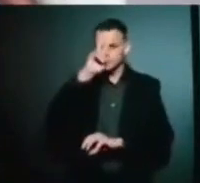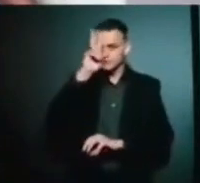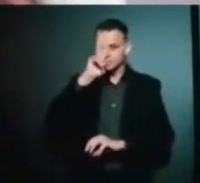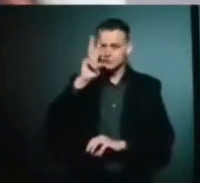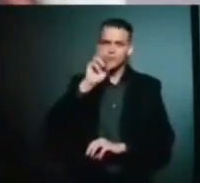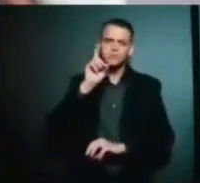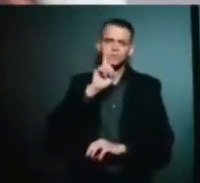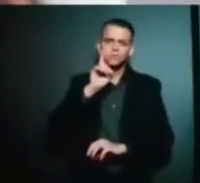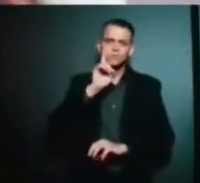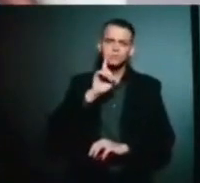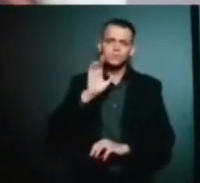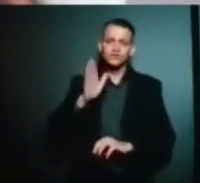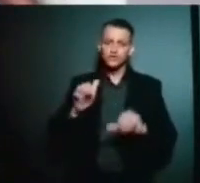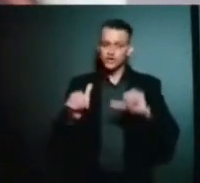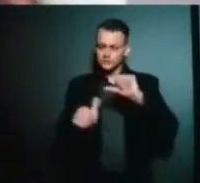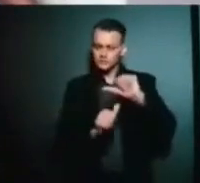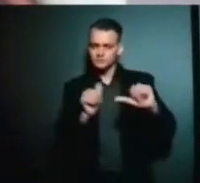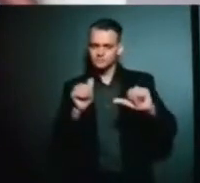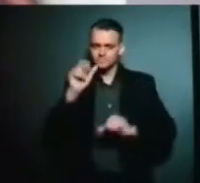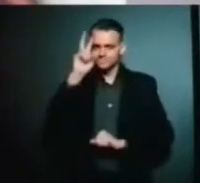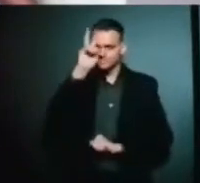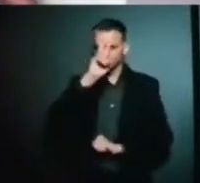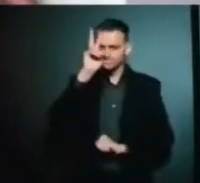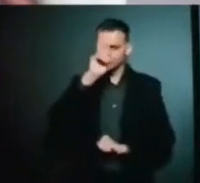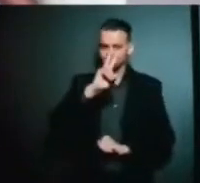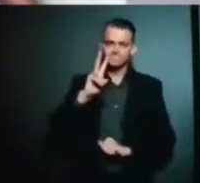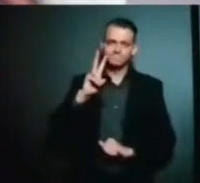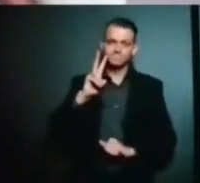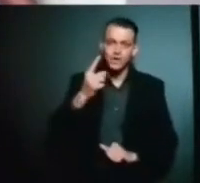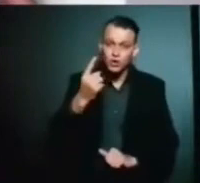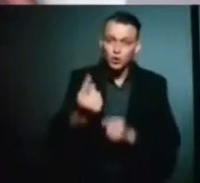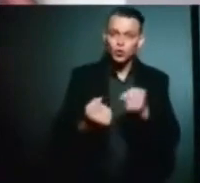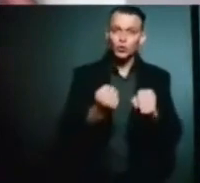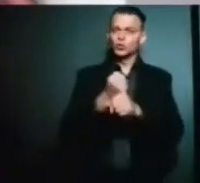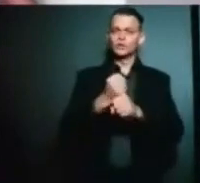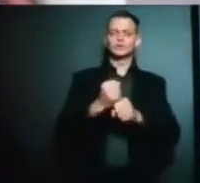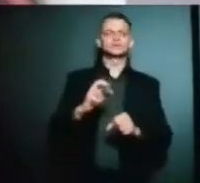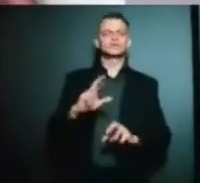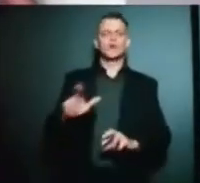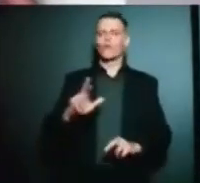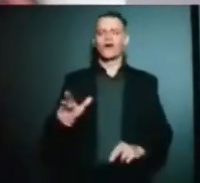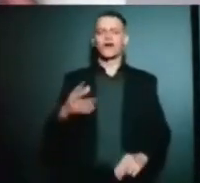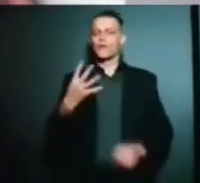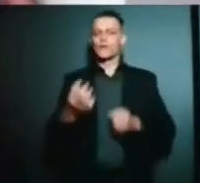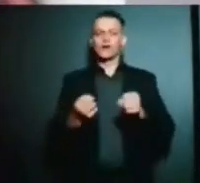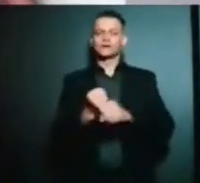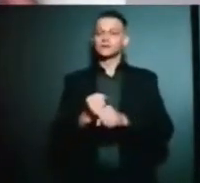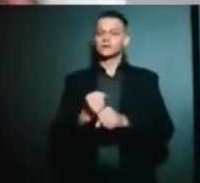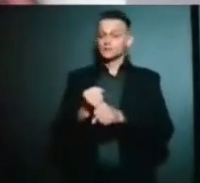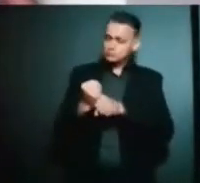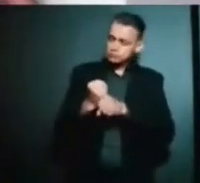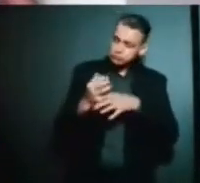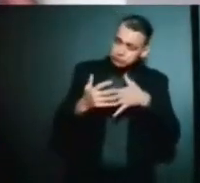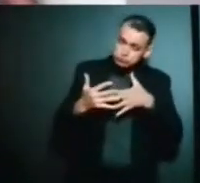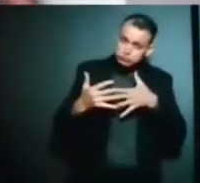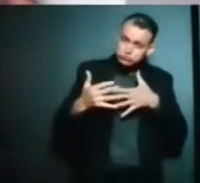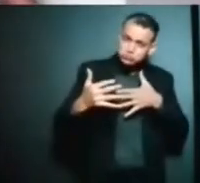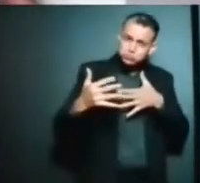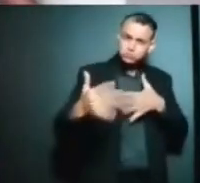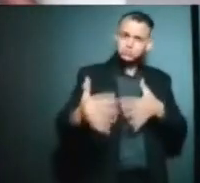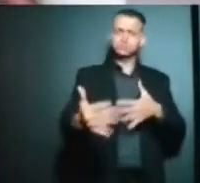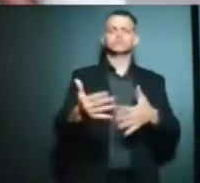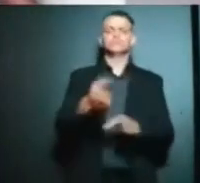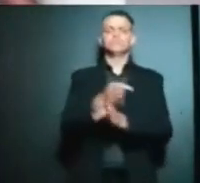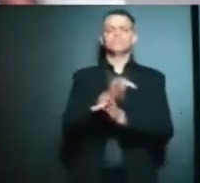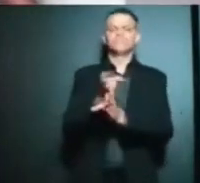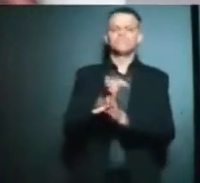americana, a Revolução Americana não aconteceu em um ano, nem em quatro, foram muitos anos, muita resiliência,